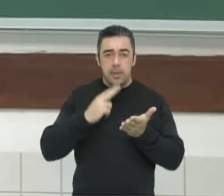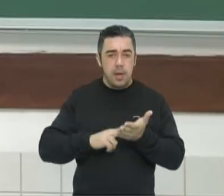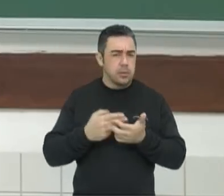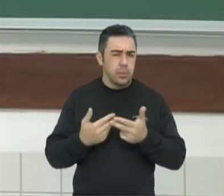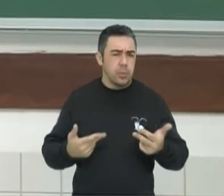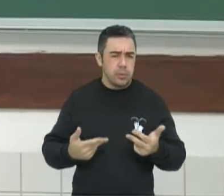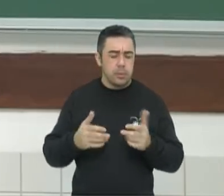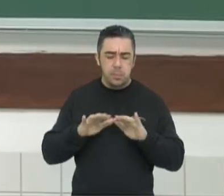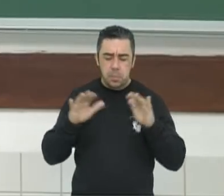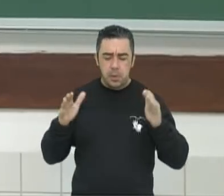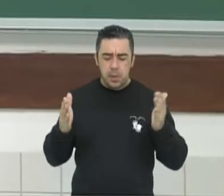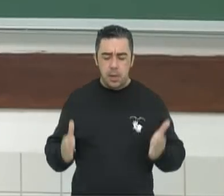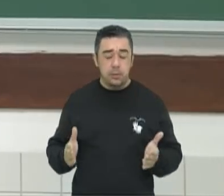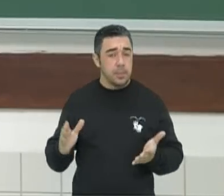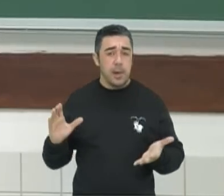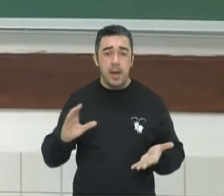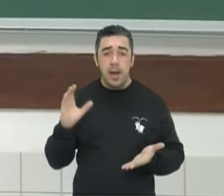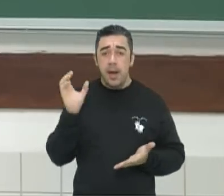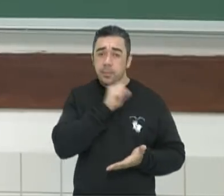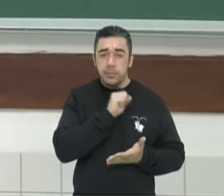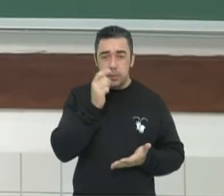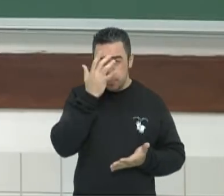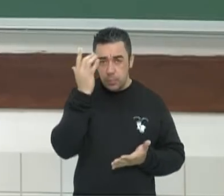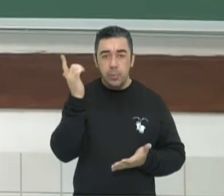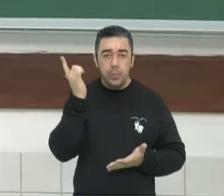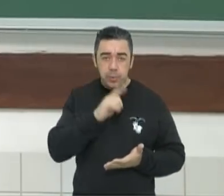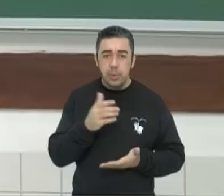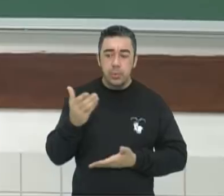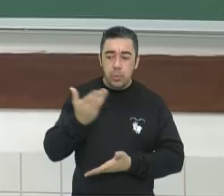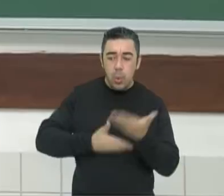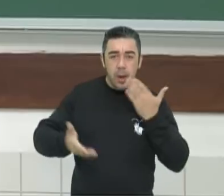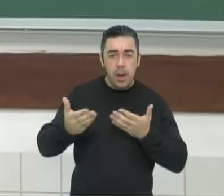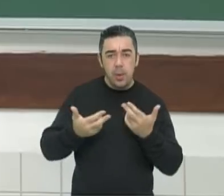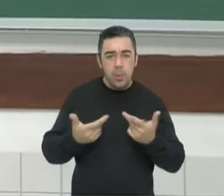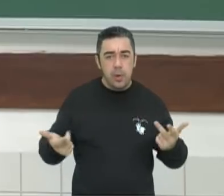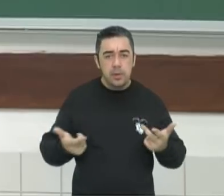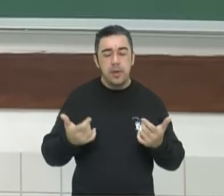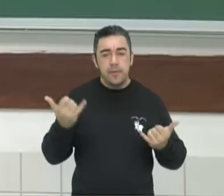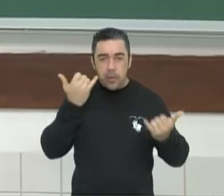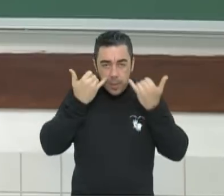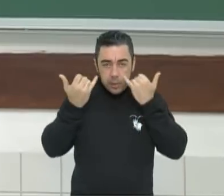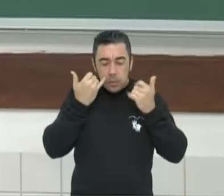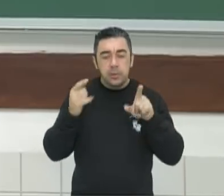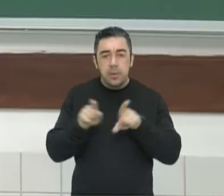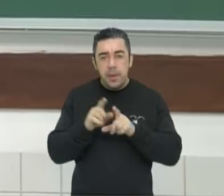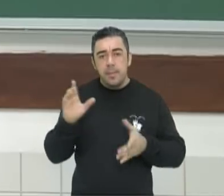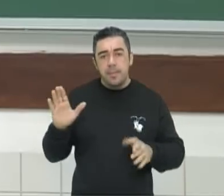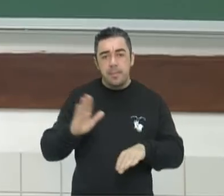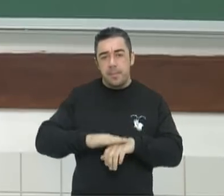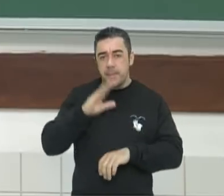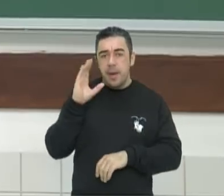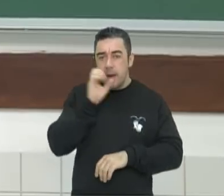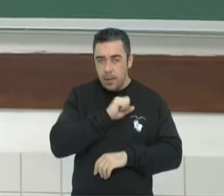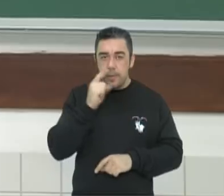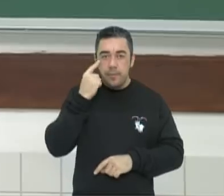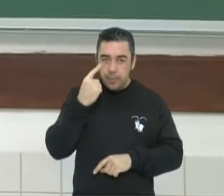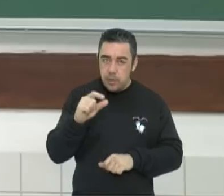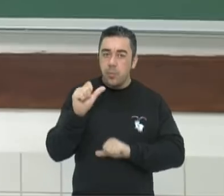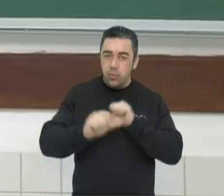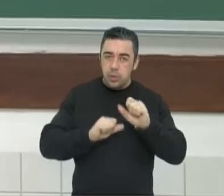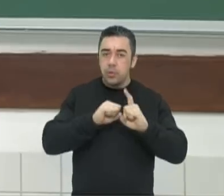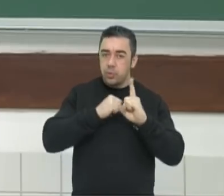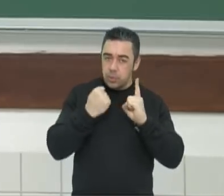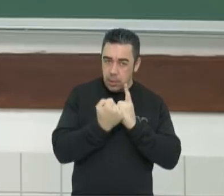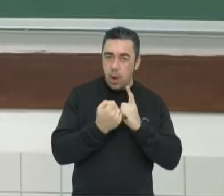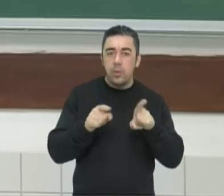mais rápido, ou seja, então as pessoas conseguiam trocar produtos, informações mais rápido. Então, vejo que é uma mudança social e